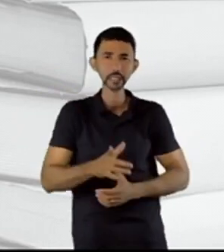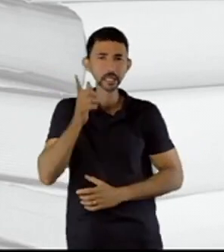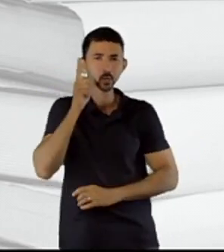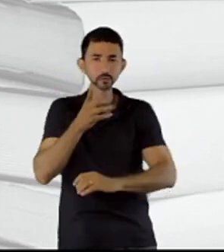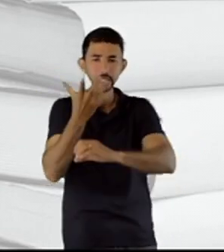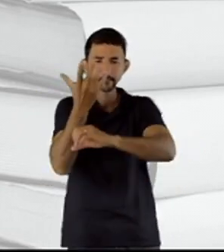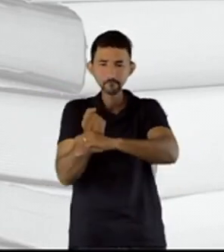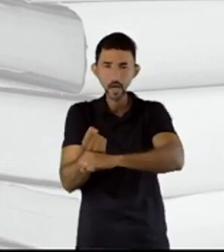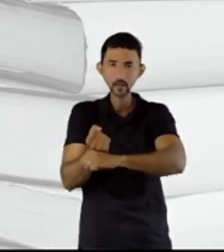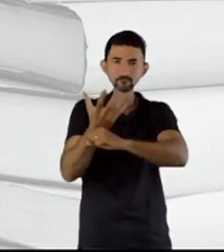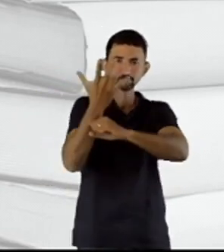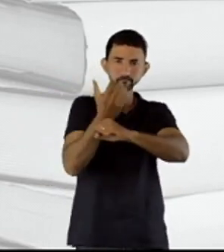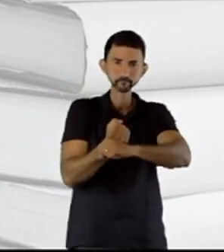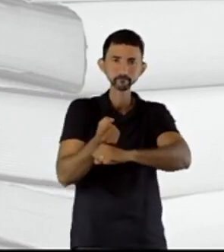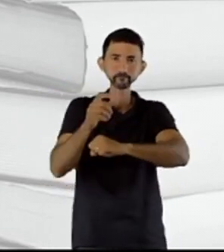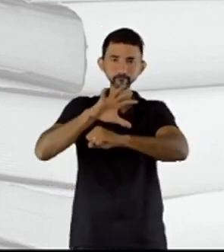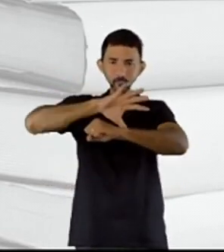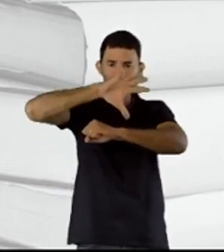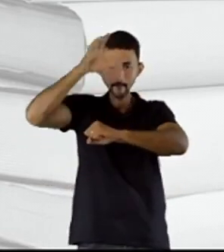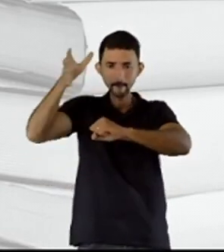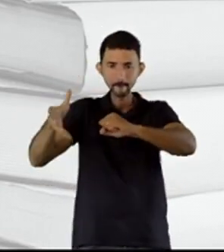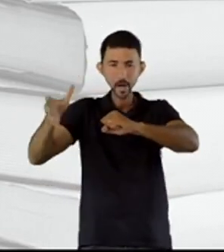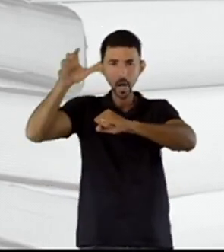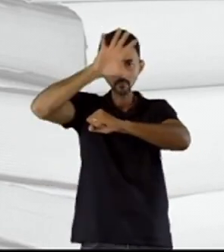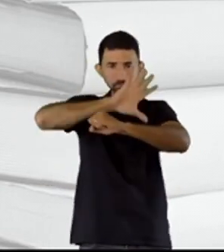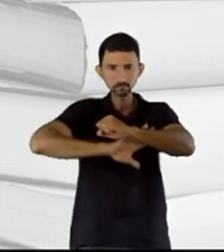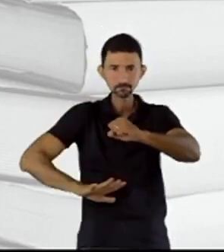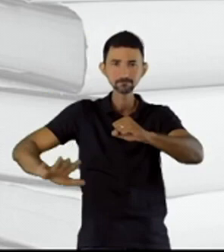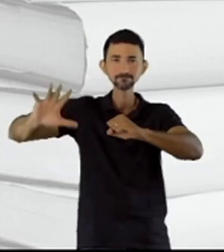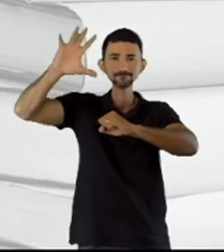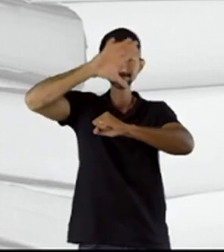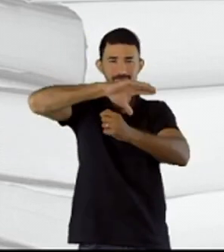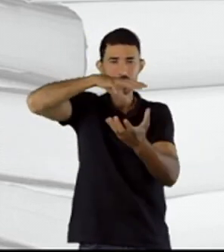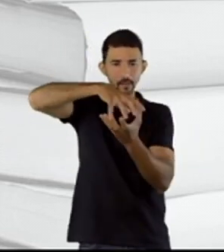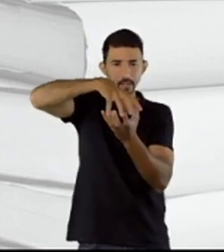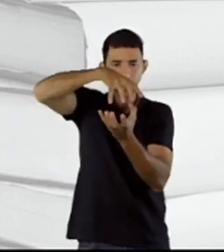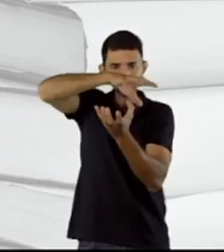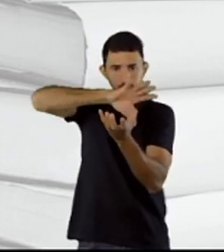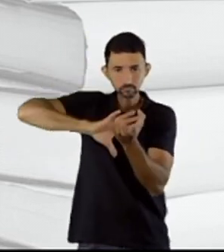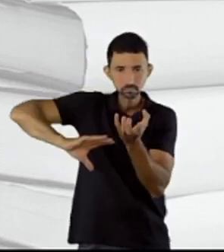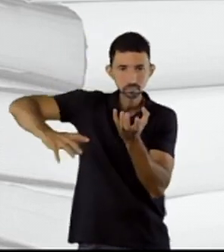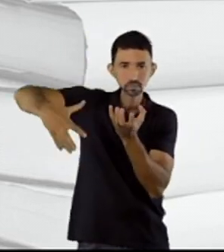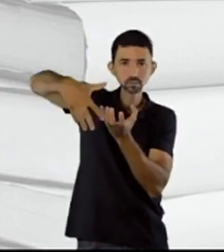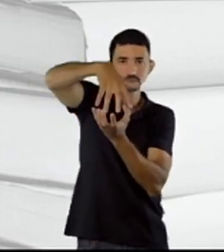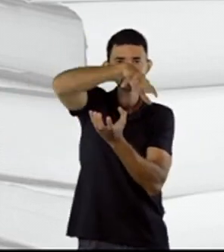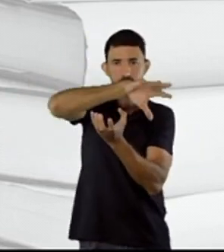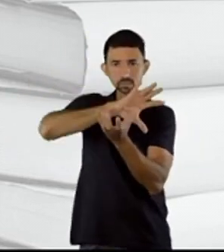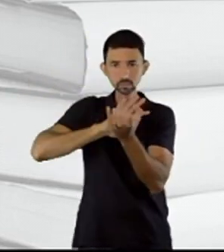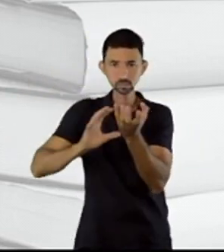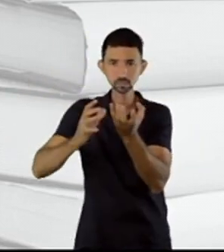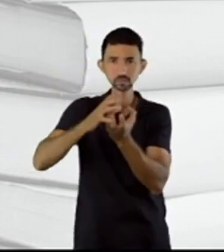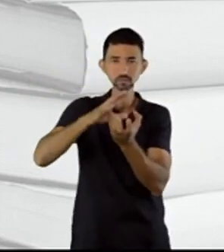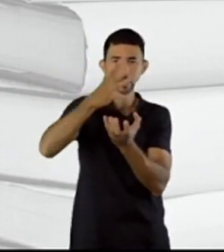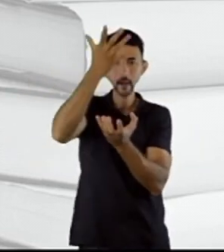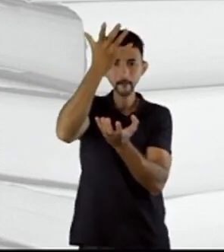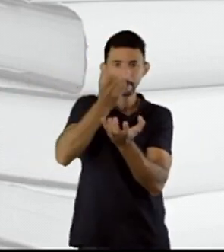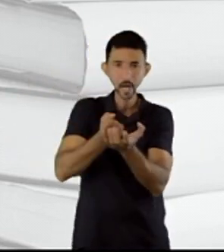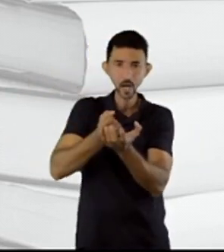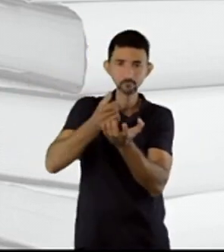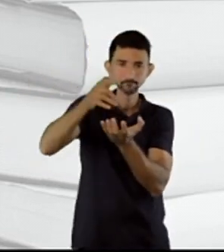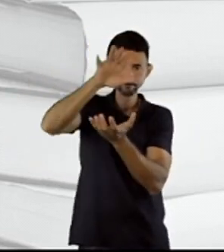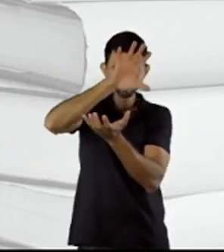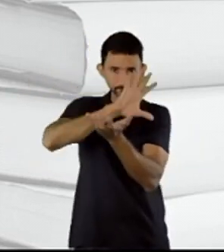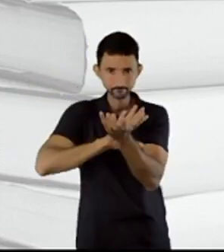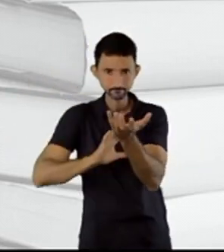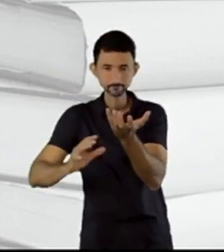consegue fazer um campo gravitacional ao redor da Terra, fazendo com que tudo que esteja aqui próximo,